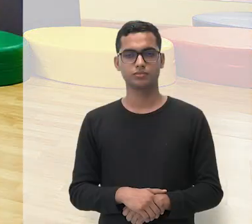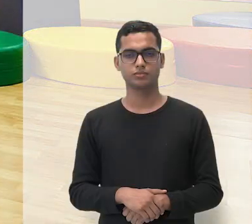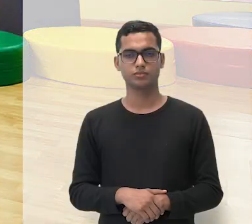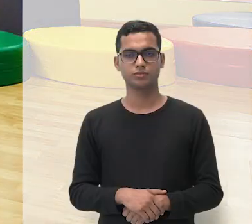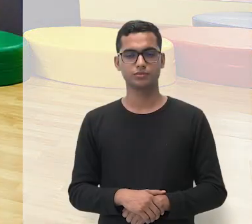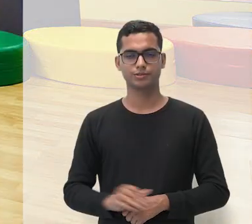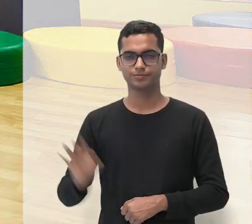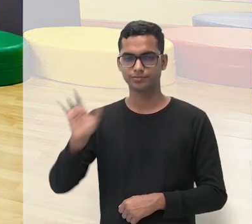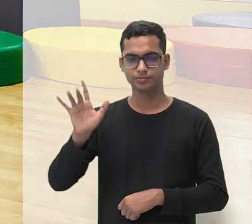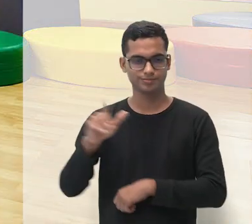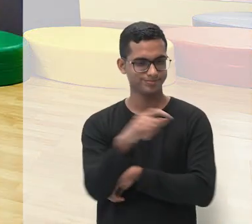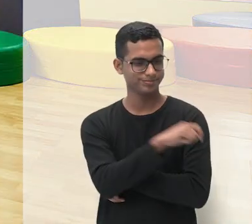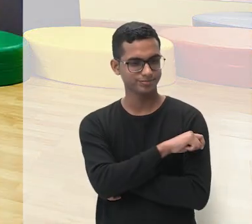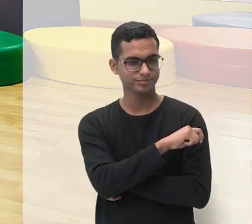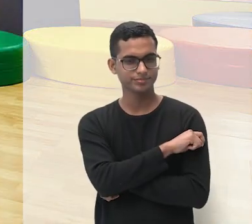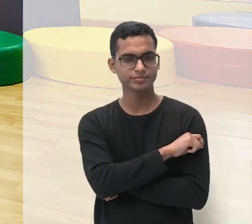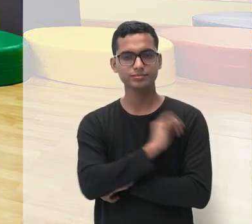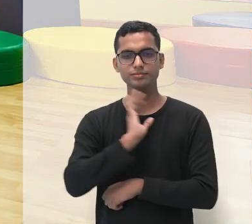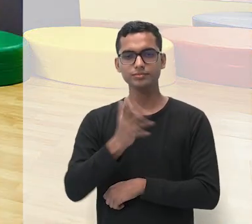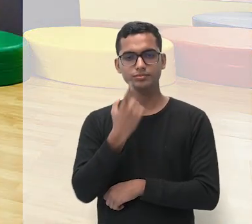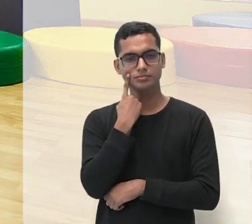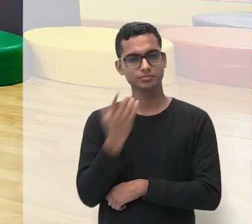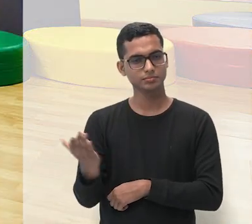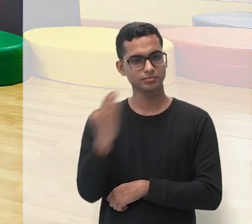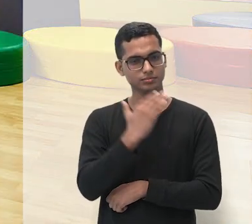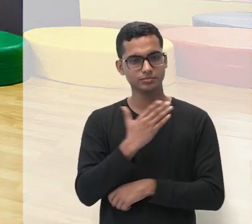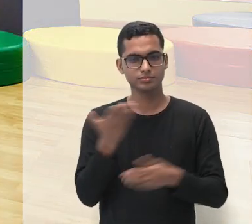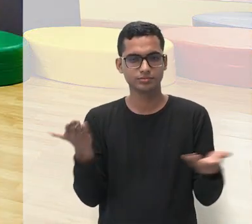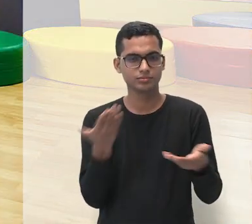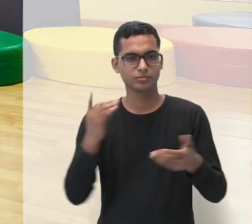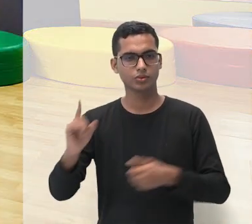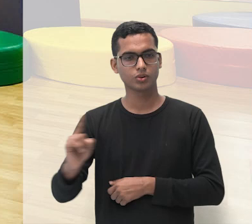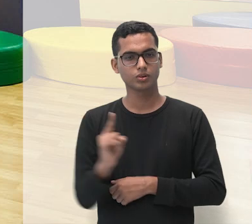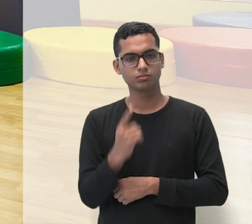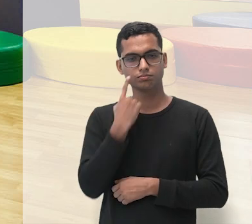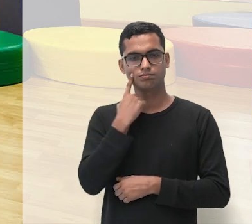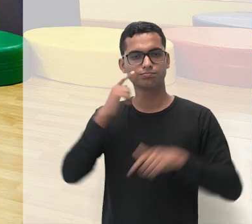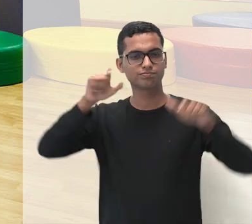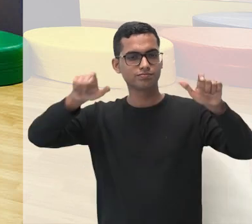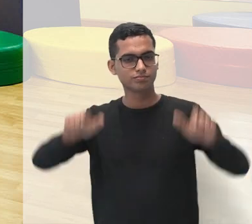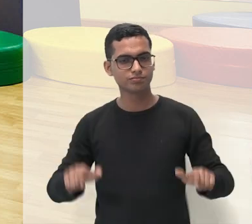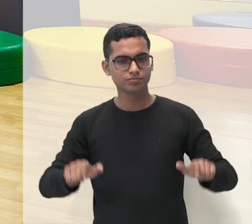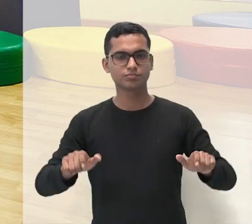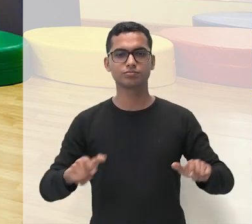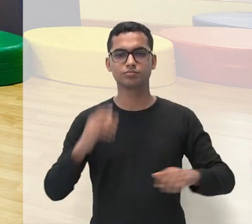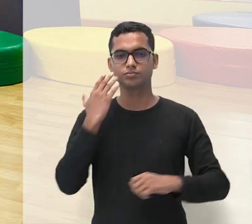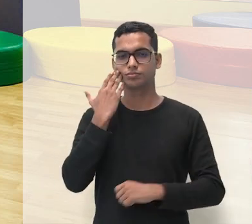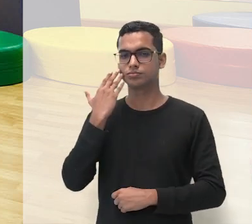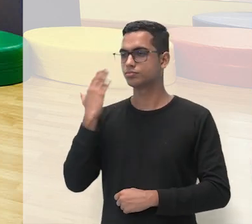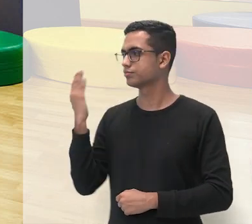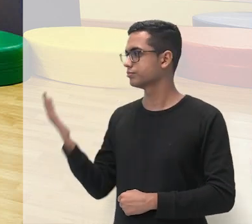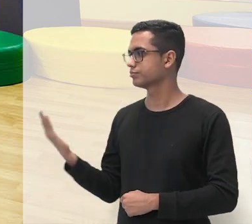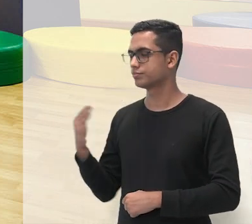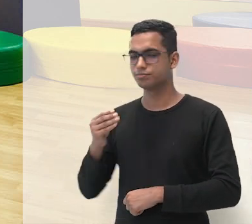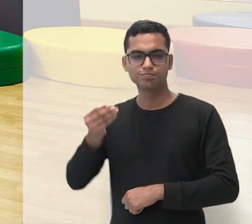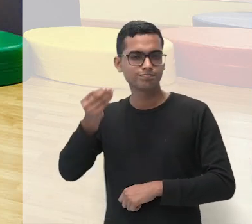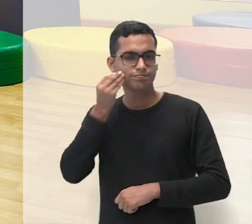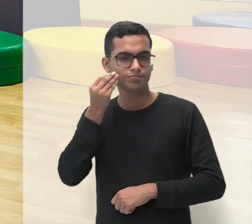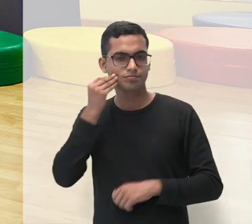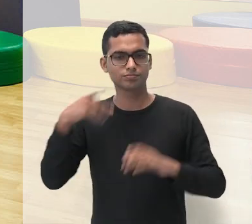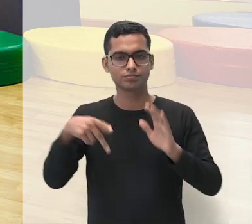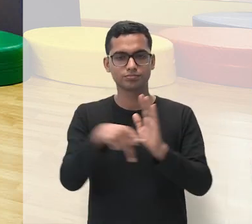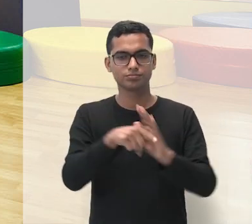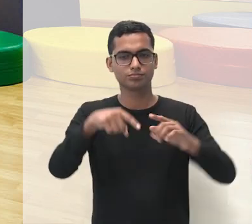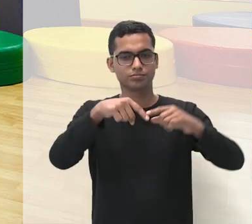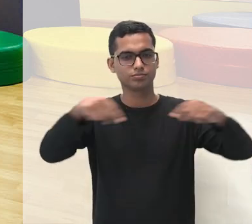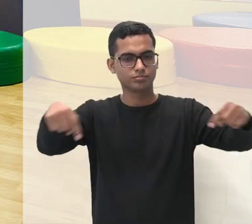Oi, gente! Já vem chegando aqui e vem olhando o nosso espaço. Observem a nossa